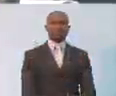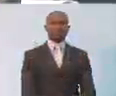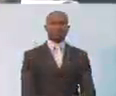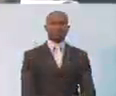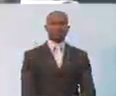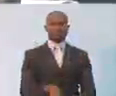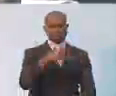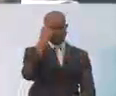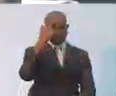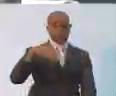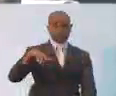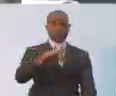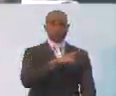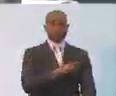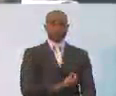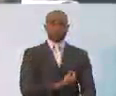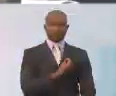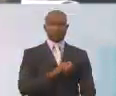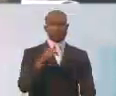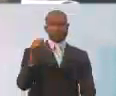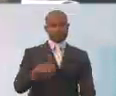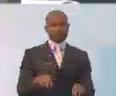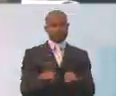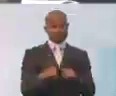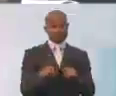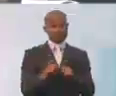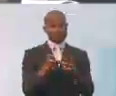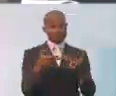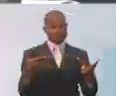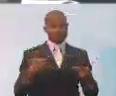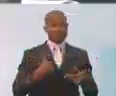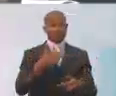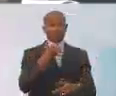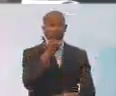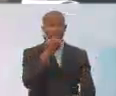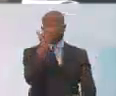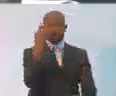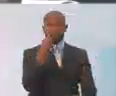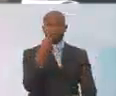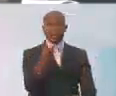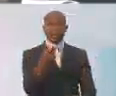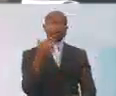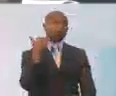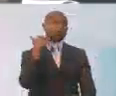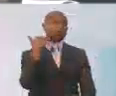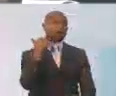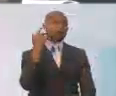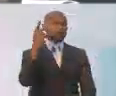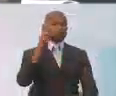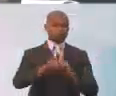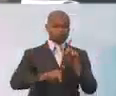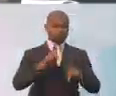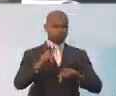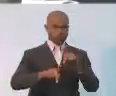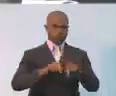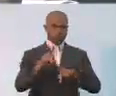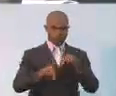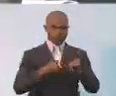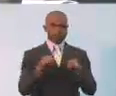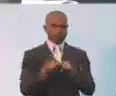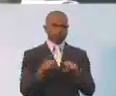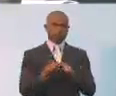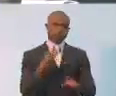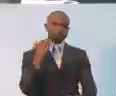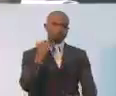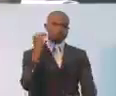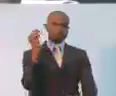os nossos munícipes, tá? E realizar o nosso programa. Ah, esqueci de falar aqui da questão do Banco do Povo também, além do... Desses programas tem o Banco do